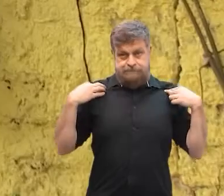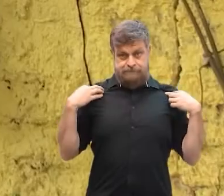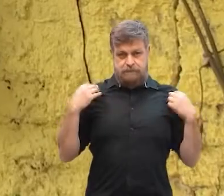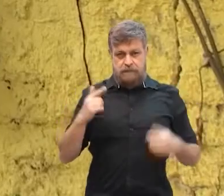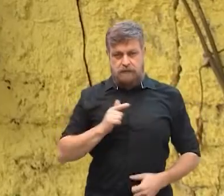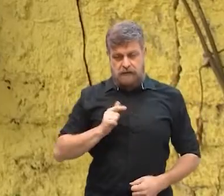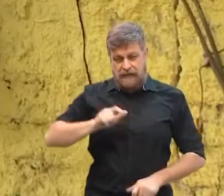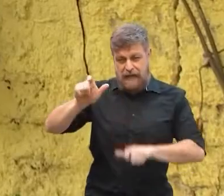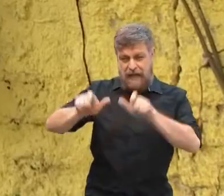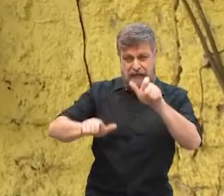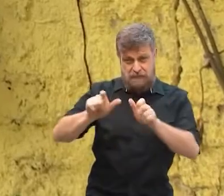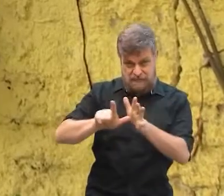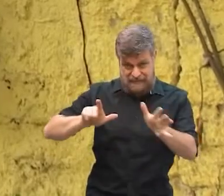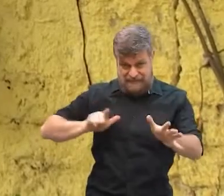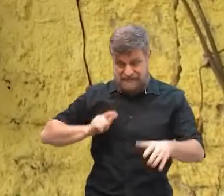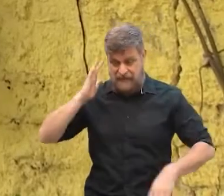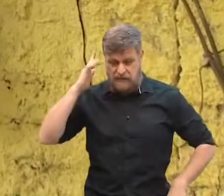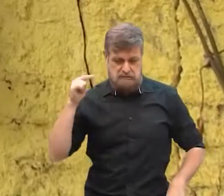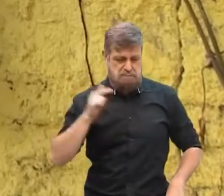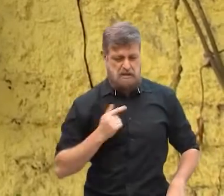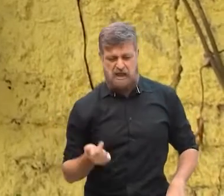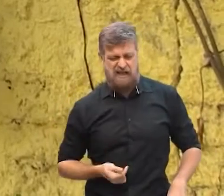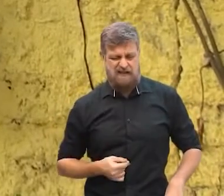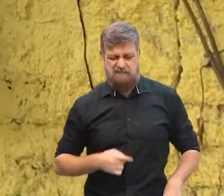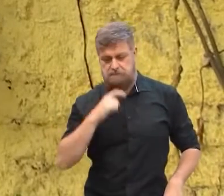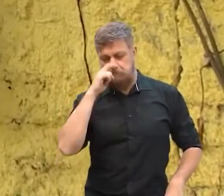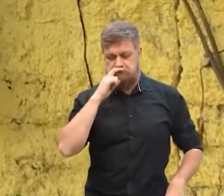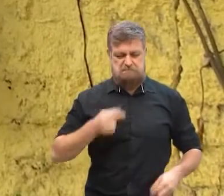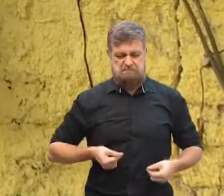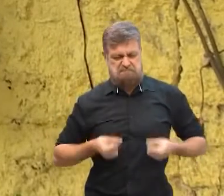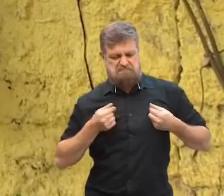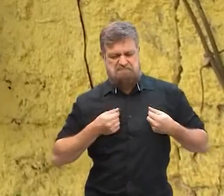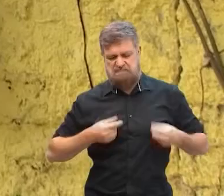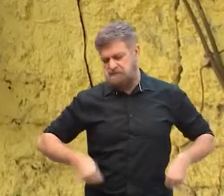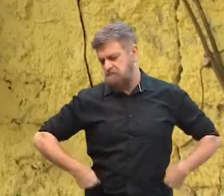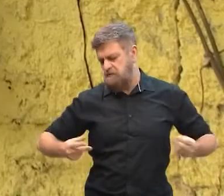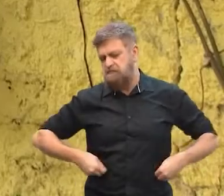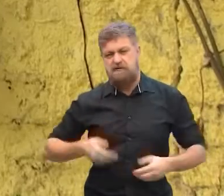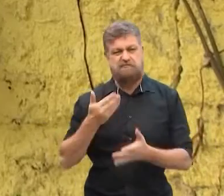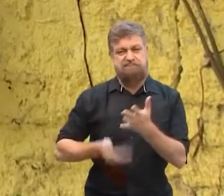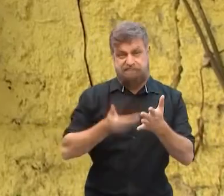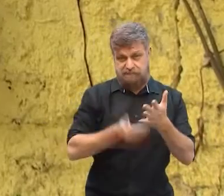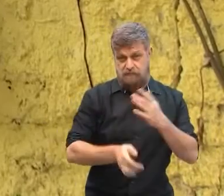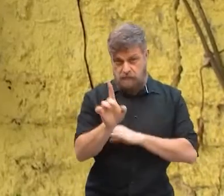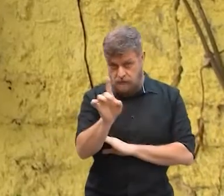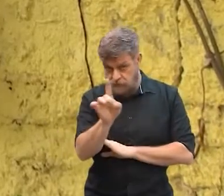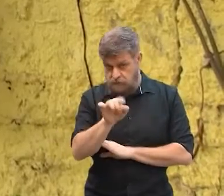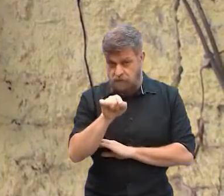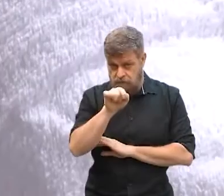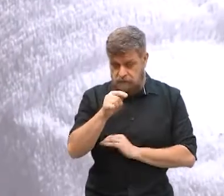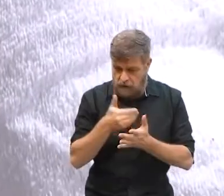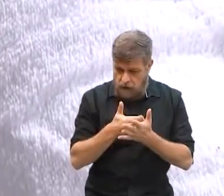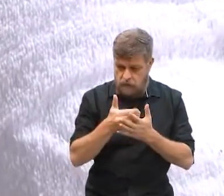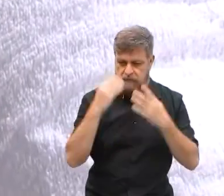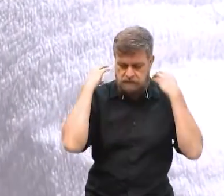a maioria das pessoas acha que é um luxo, que é uma coisa totalmente supérflua, né? Porém, quando você começa a receber massagem,